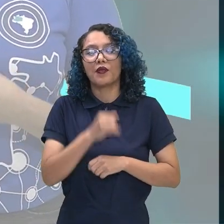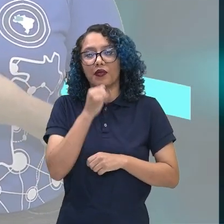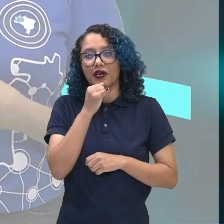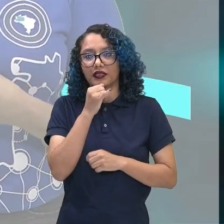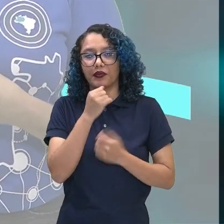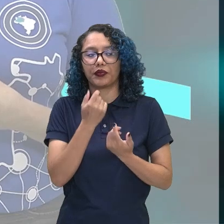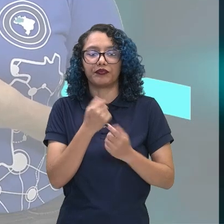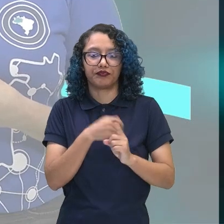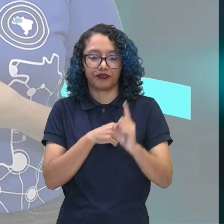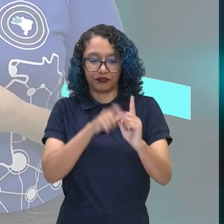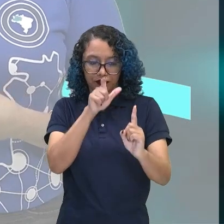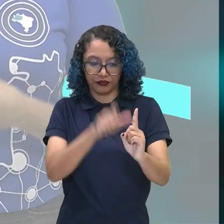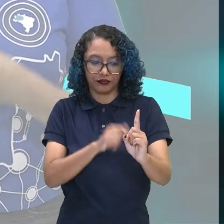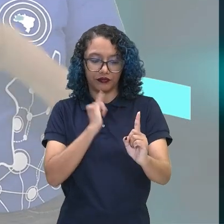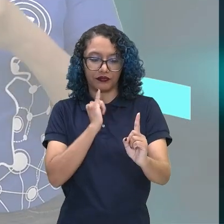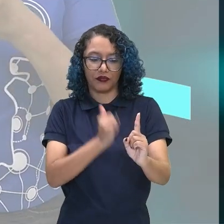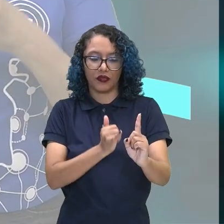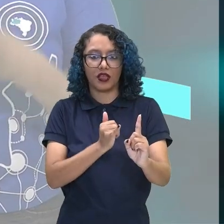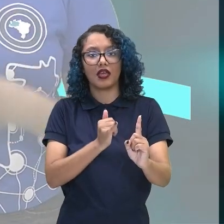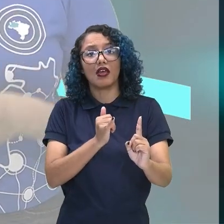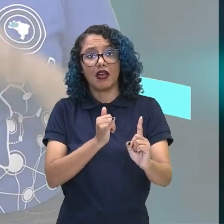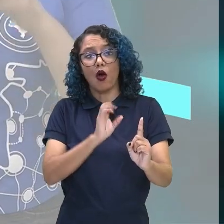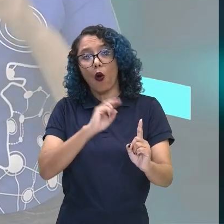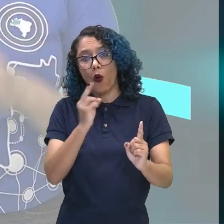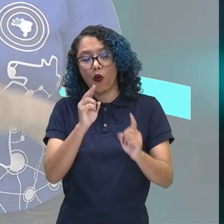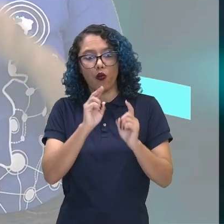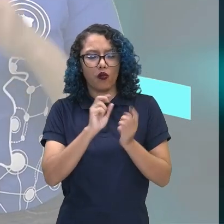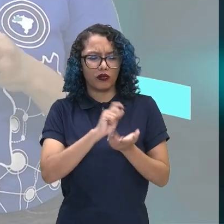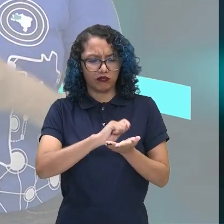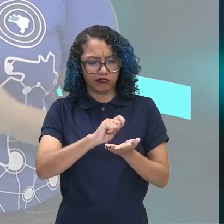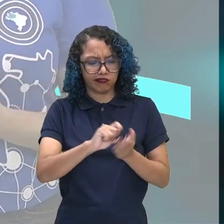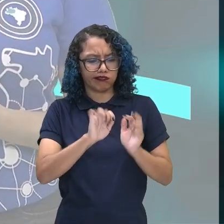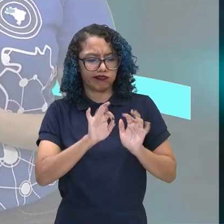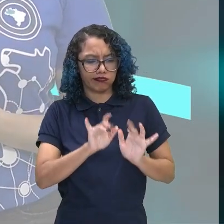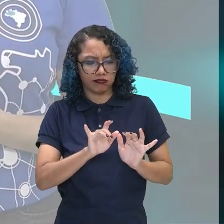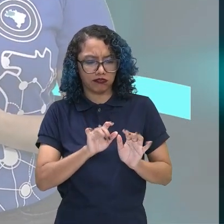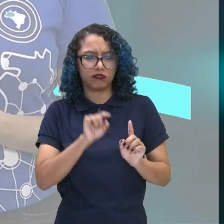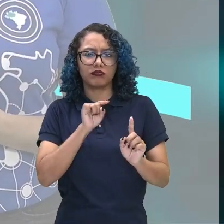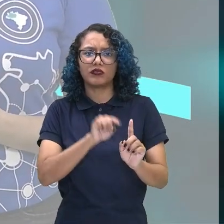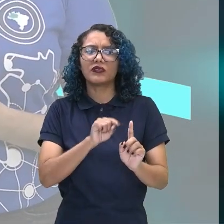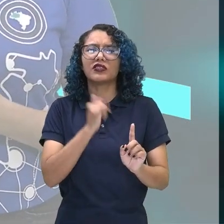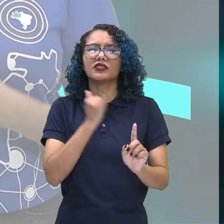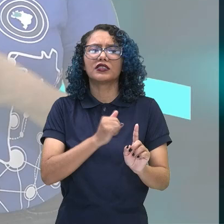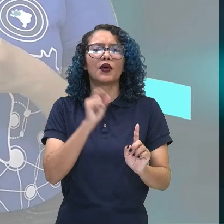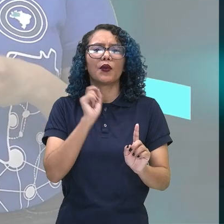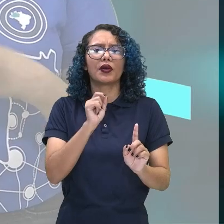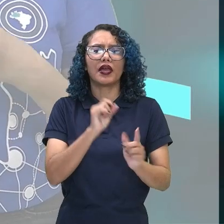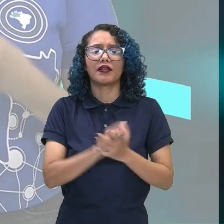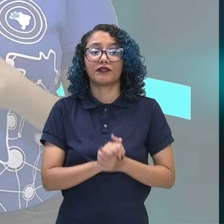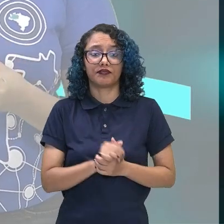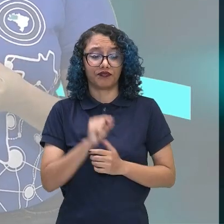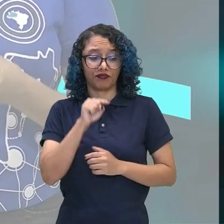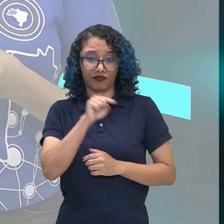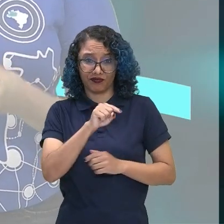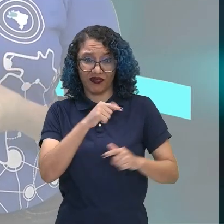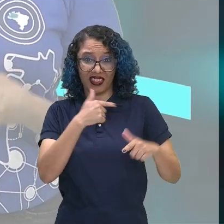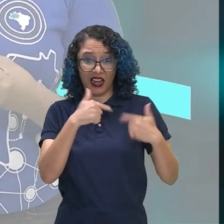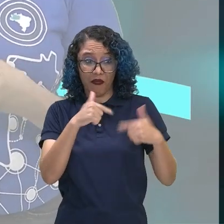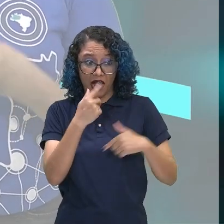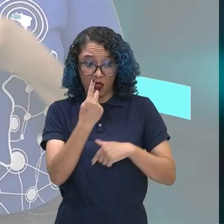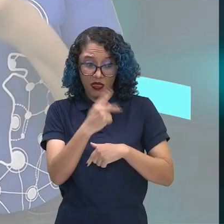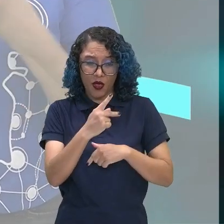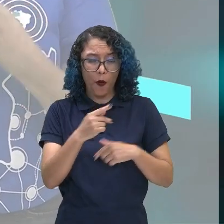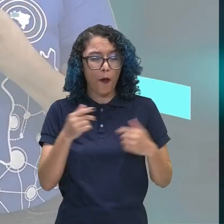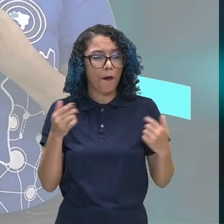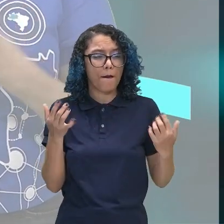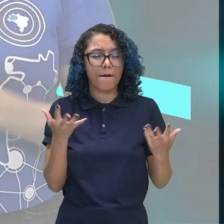alguém ou escrever, seu trabalho é maravilhoso, né? Eu gostei e